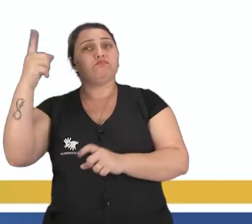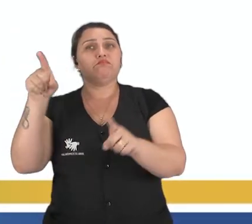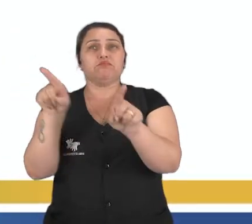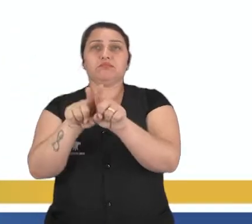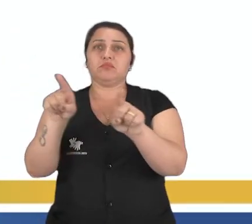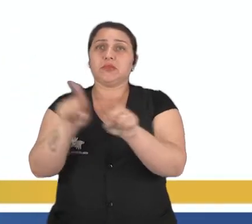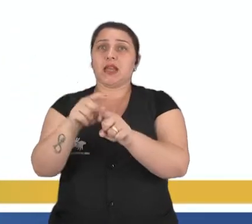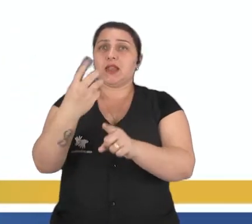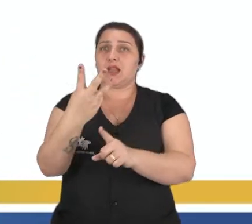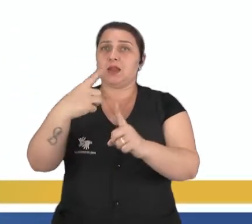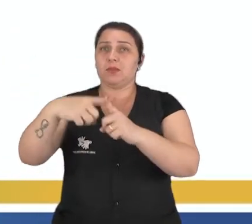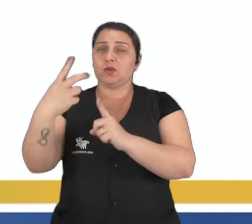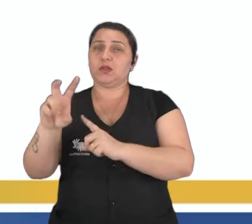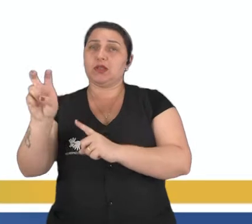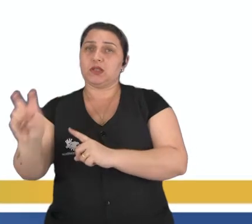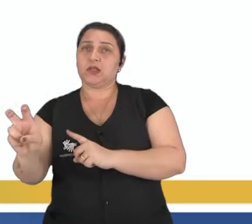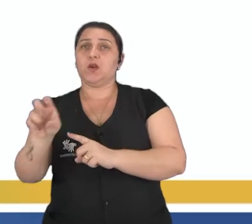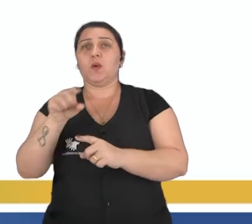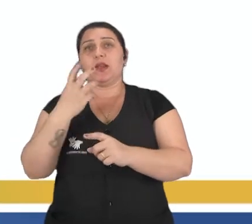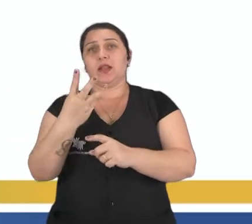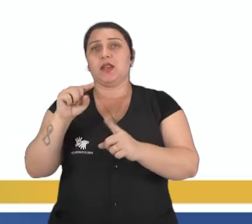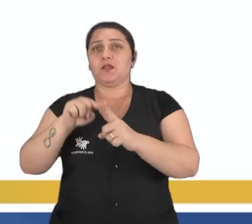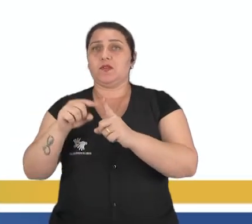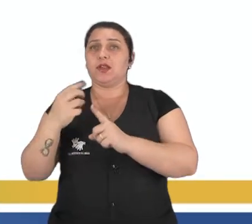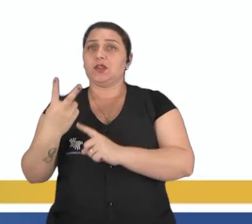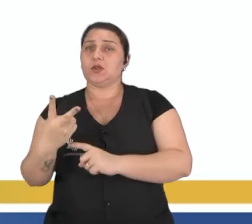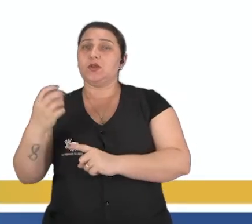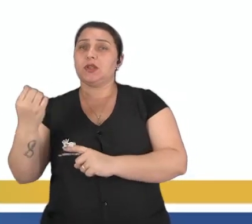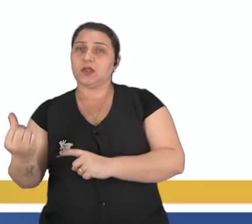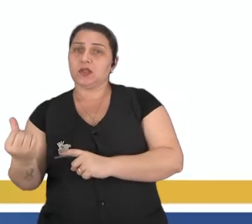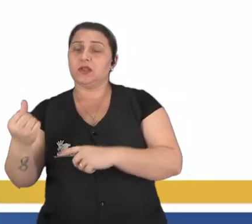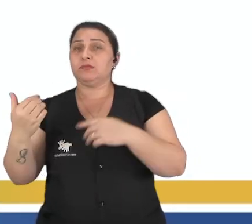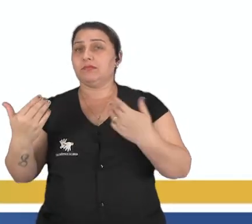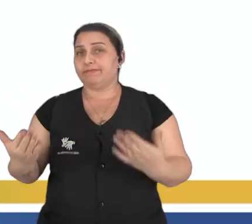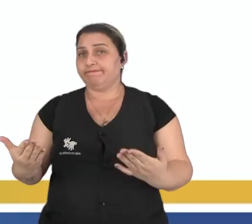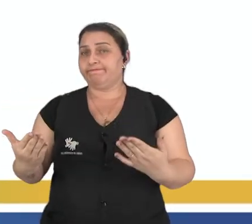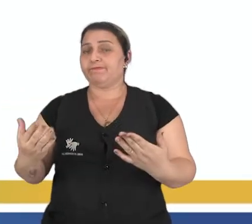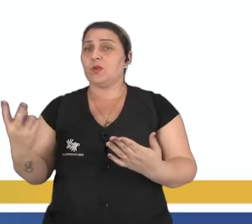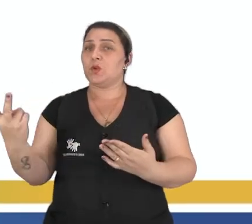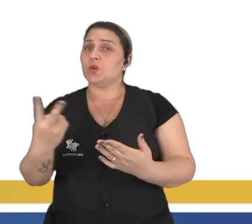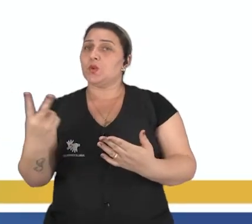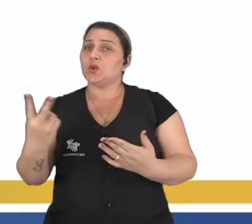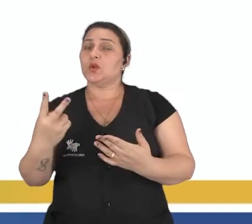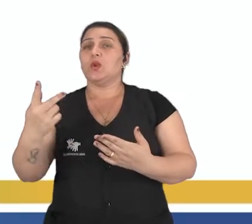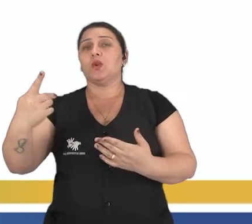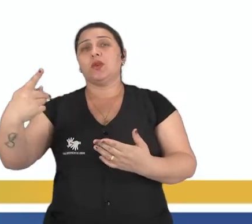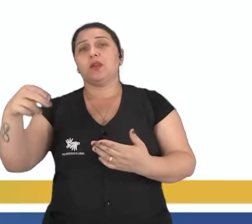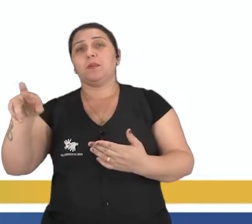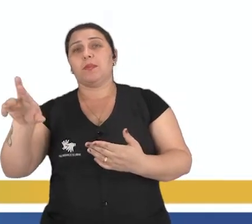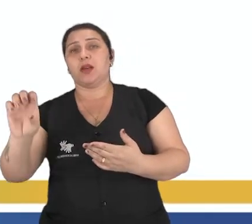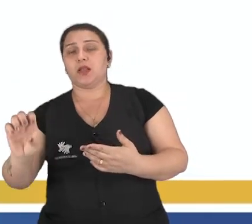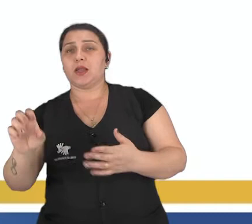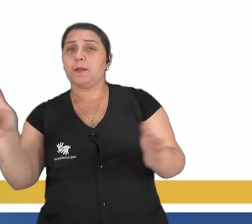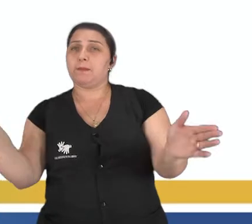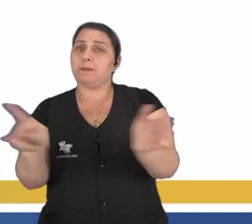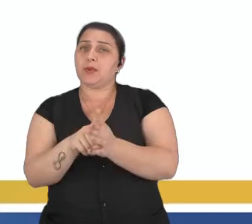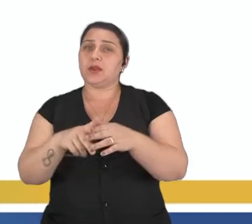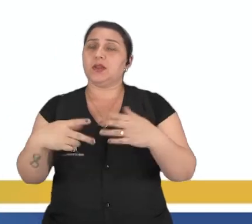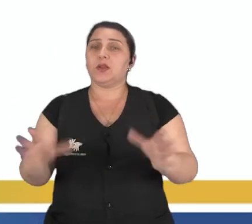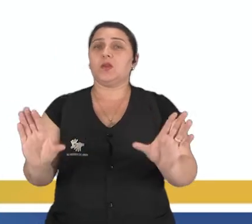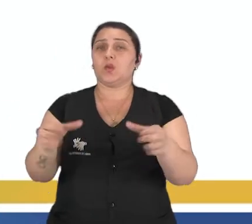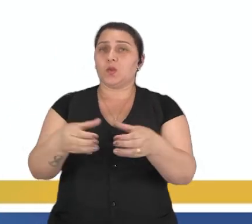também. 3 mais 2 dá 5, 3 vezes 2 dá 6. Então esses dois pares, aí eles pertencem